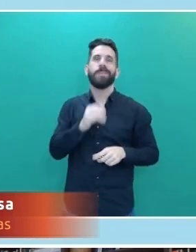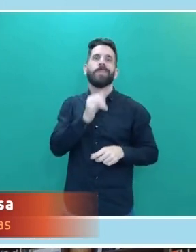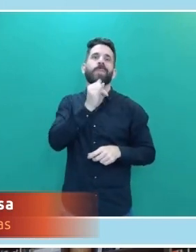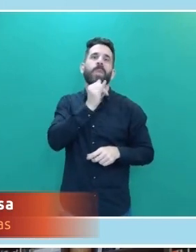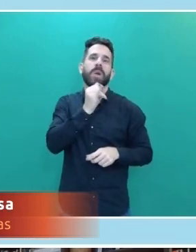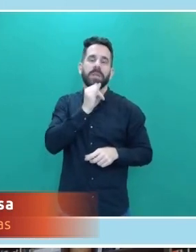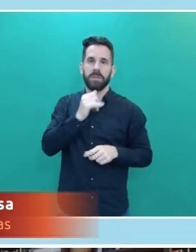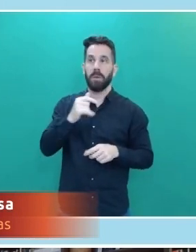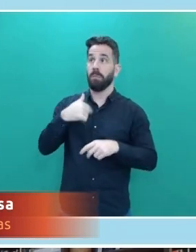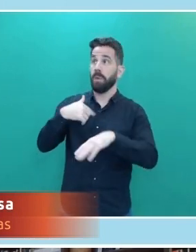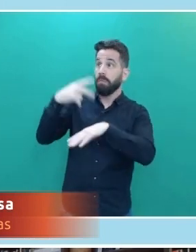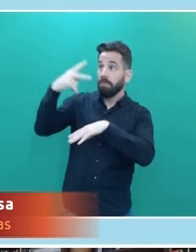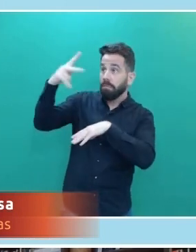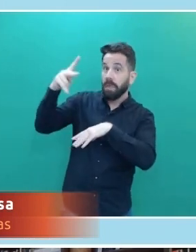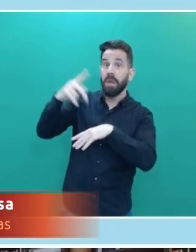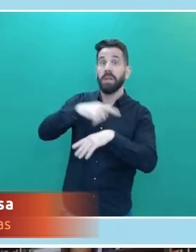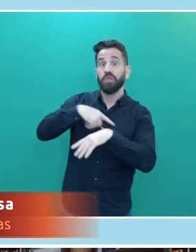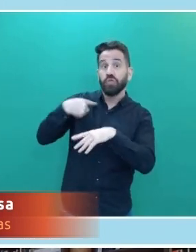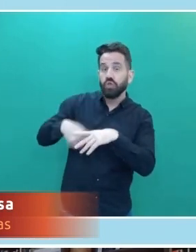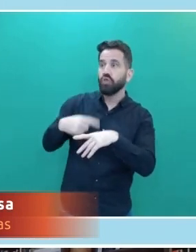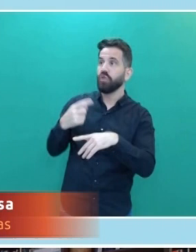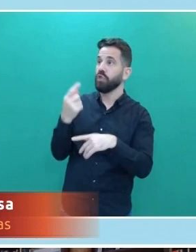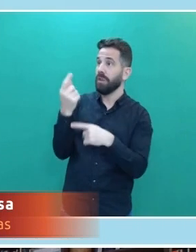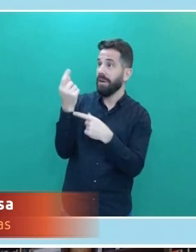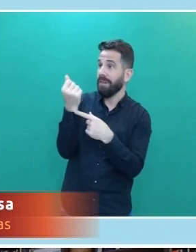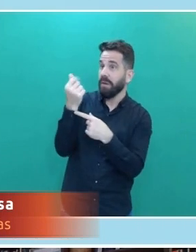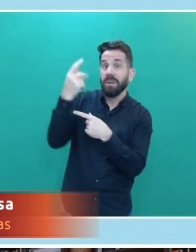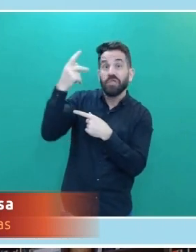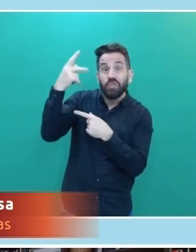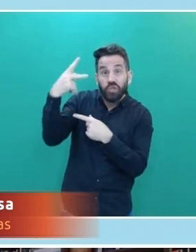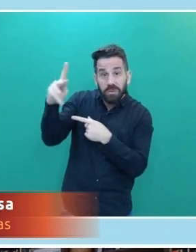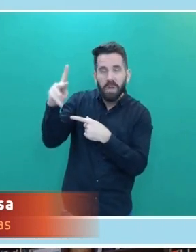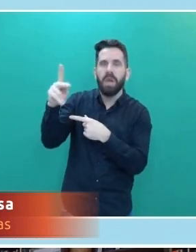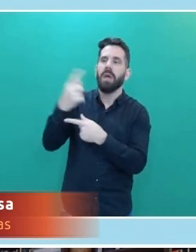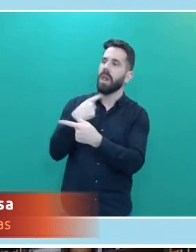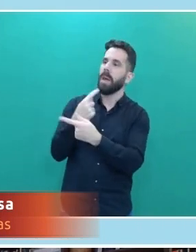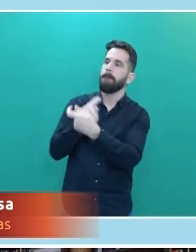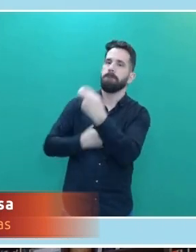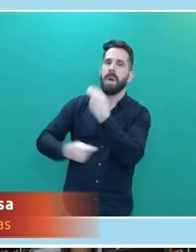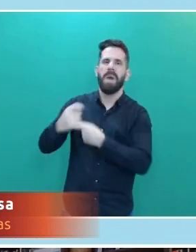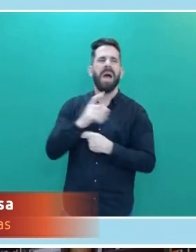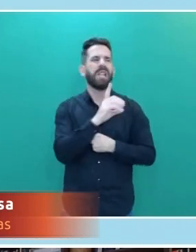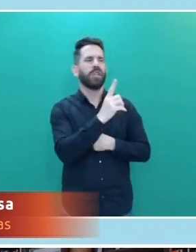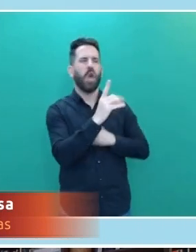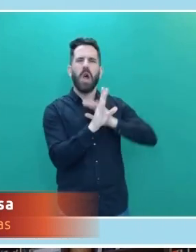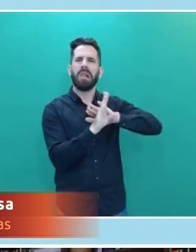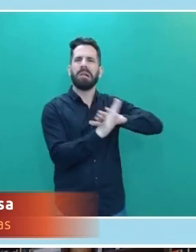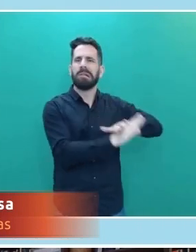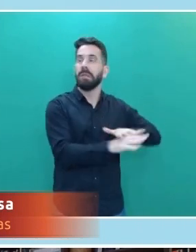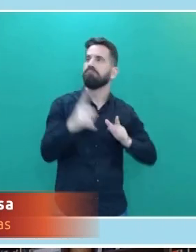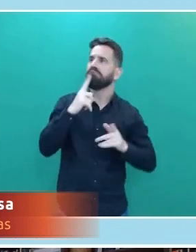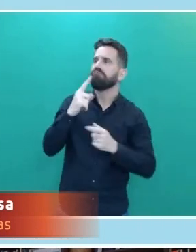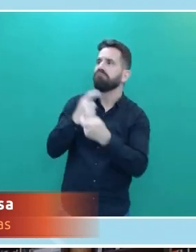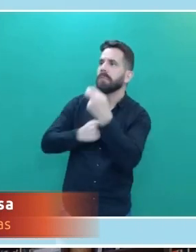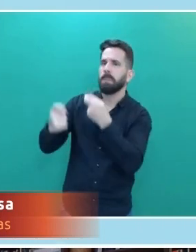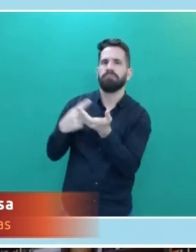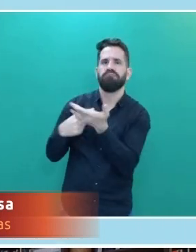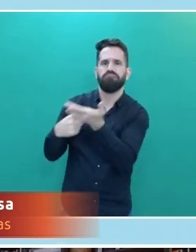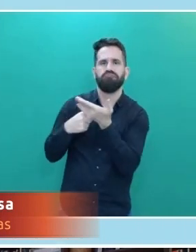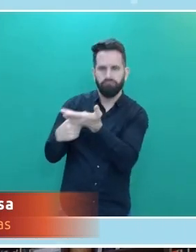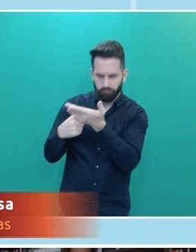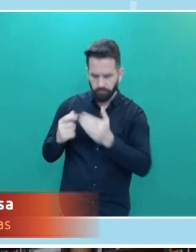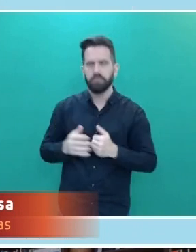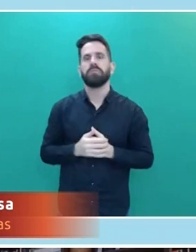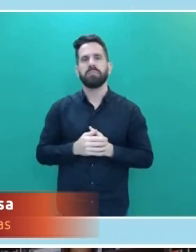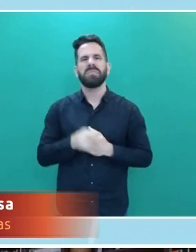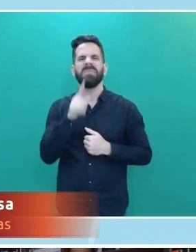chinesa como uma moeda de troca. De novo, eu vou fazer igual o Pedro e um pouquinho lá para depois da Segunda Guerra